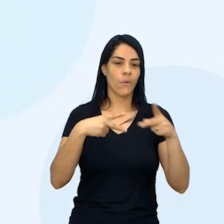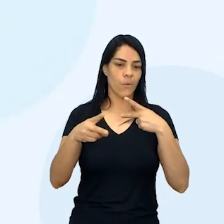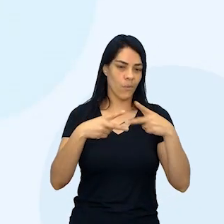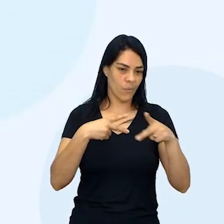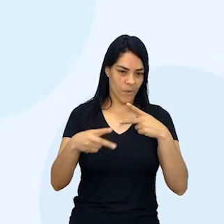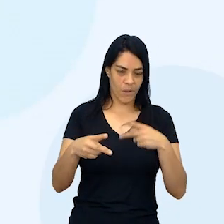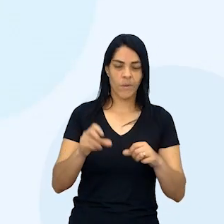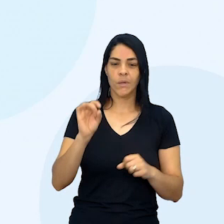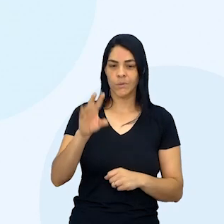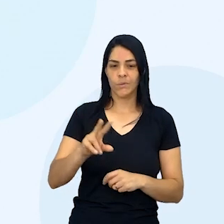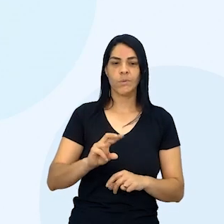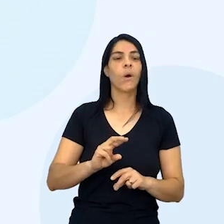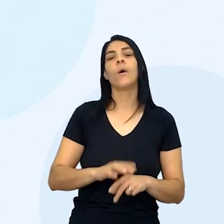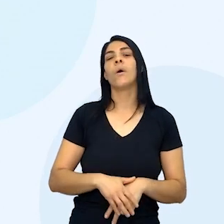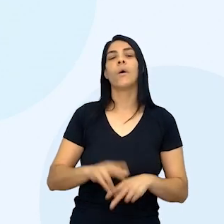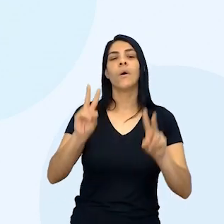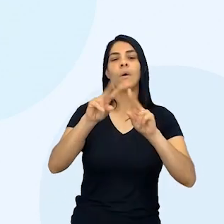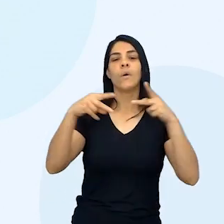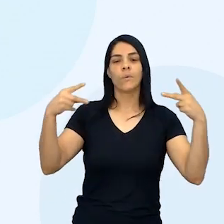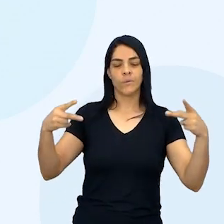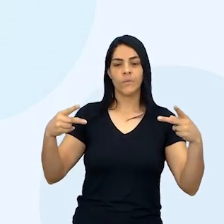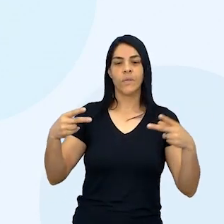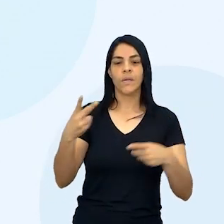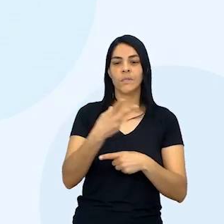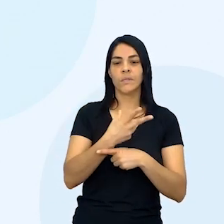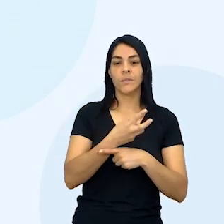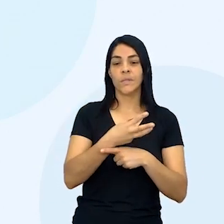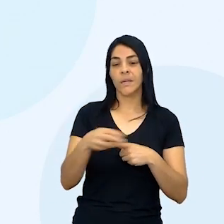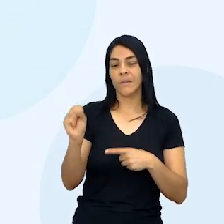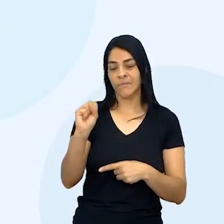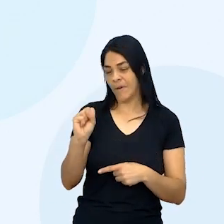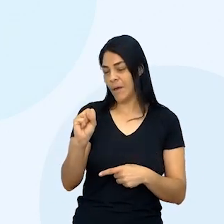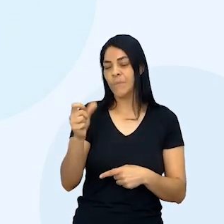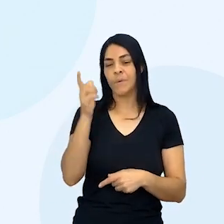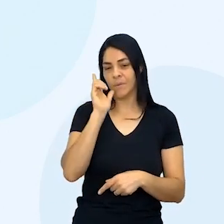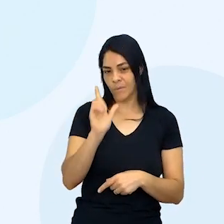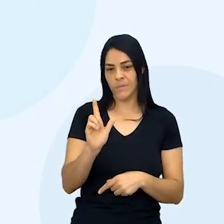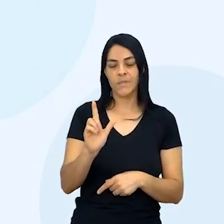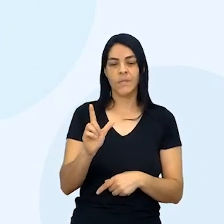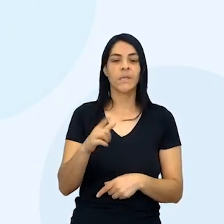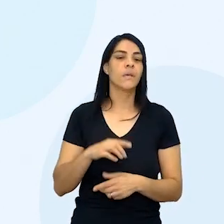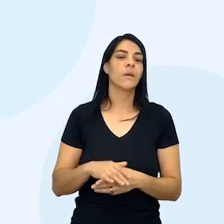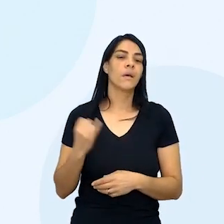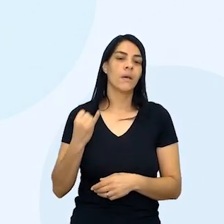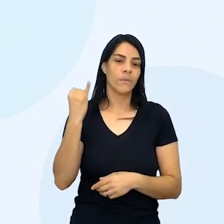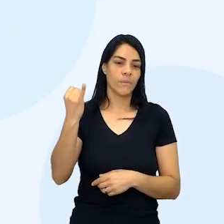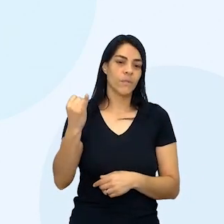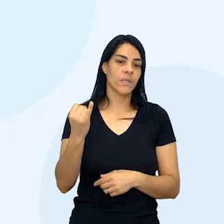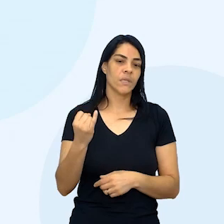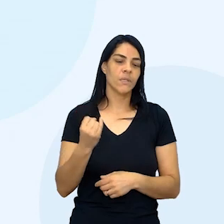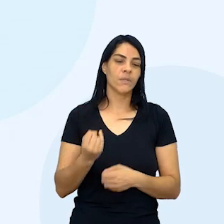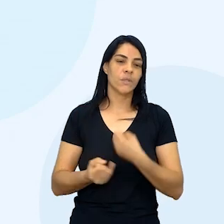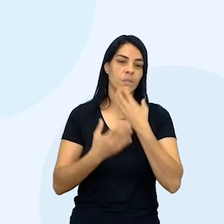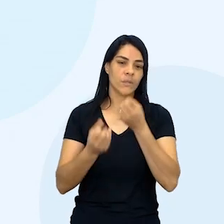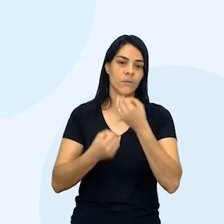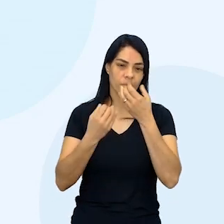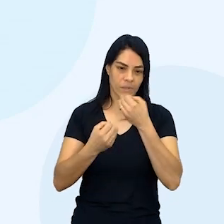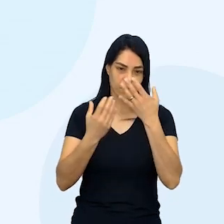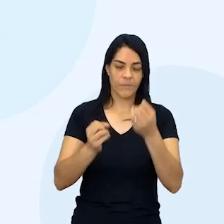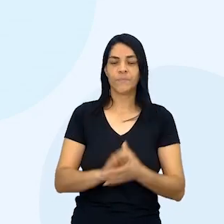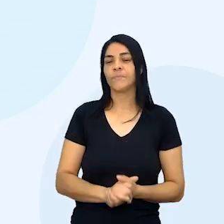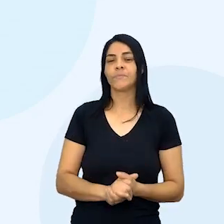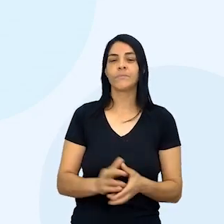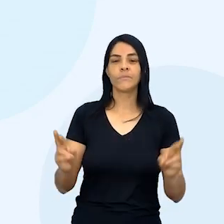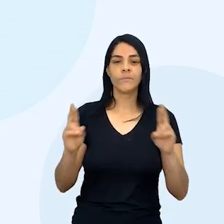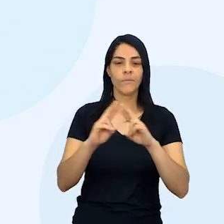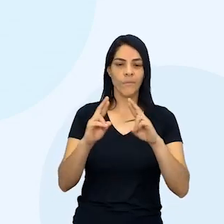entrar no site da IFAP, as inscrições estão abertas, vale muito a pena se apropriar dessa informação. Nós temos aí o que está acontecendo na rede, a hashtag A Hora da Rede na